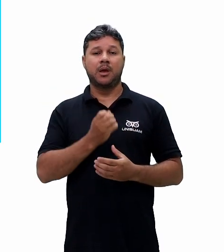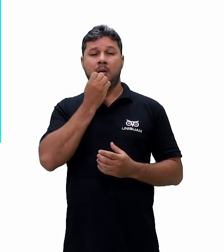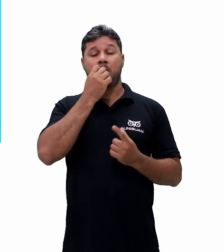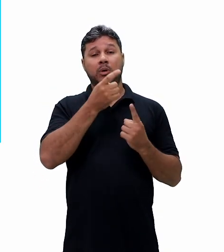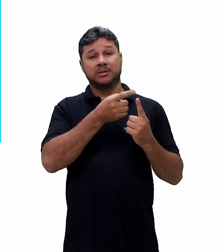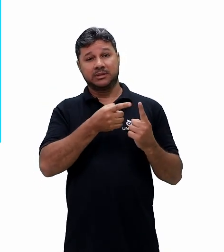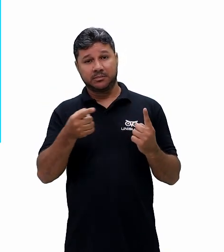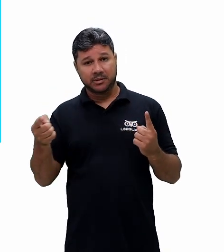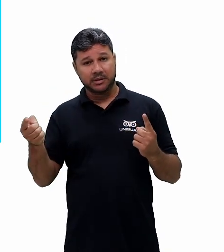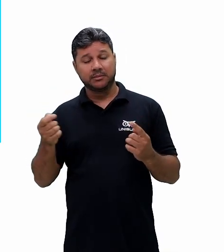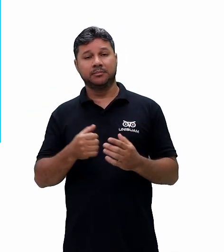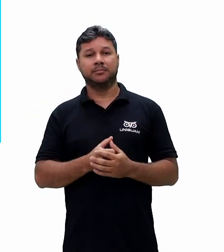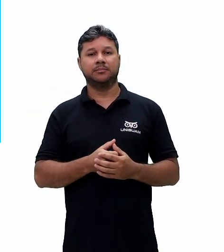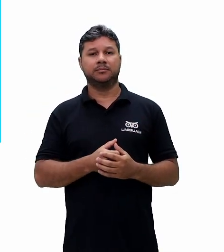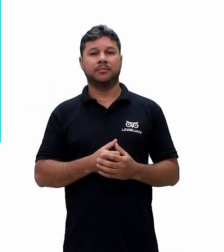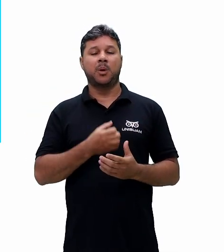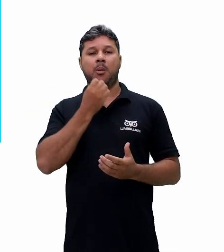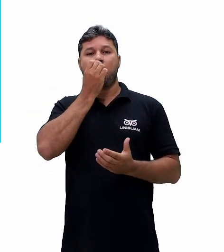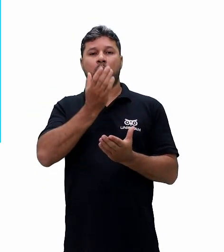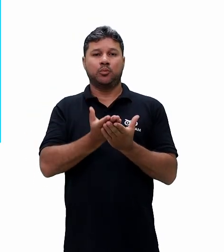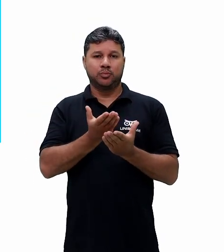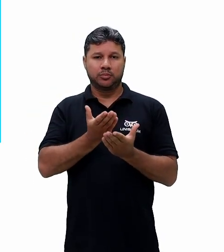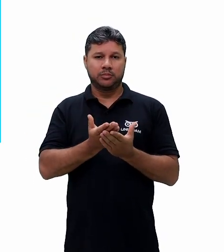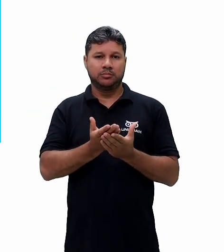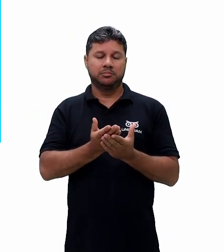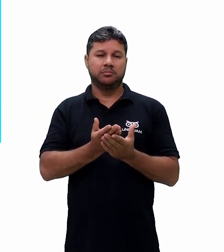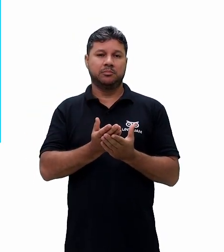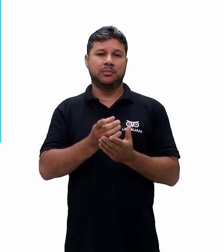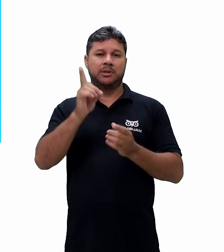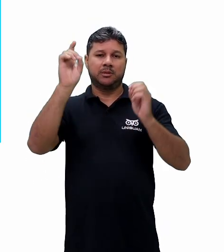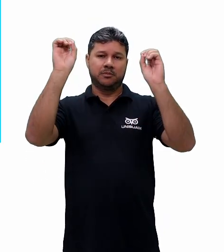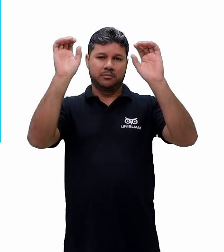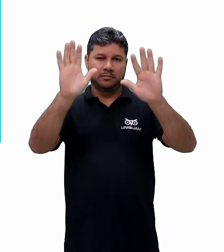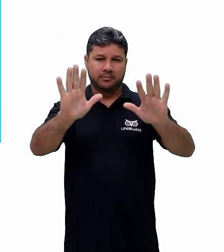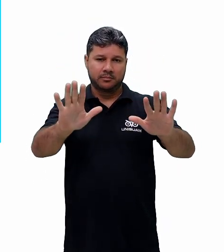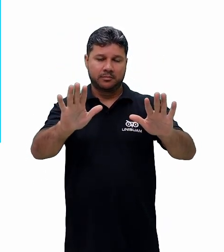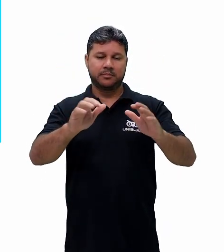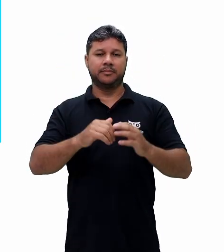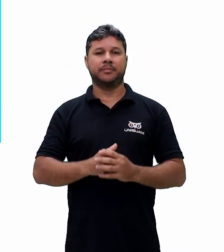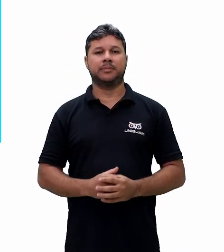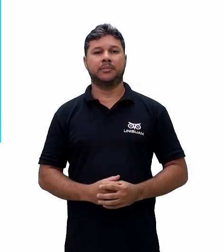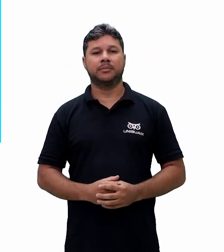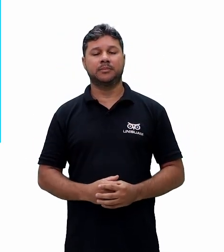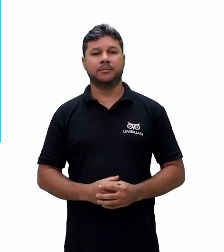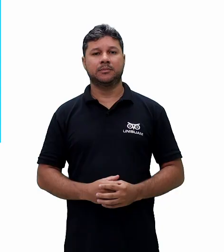gostado da aula. Uma boa semana, bons estudos e fiquem com Deus.